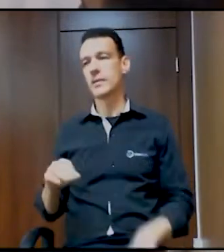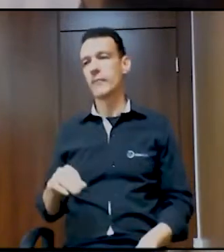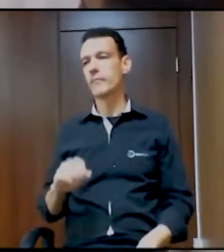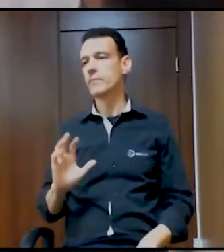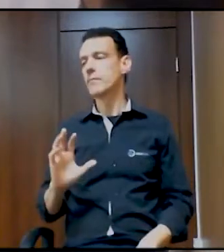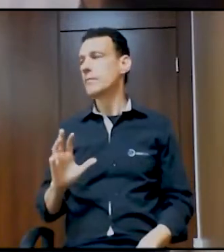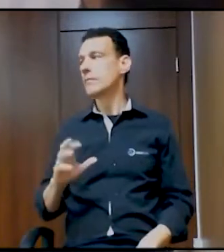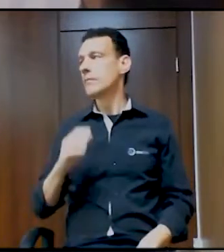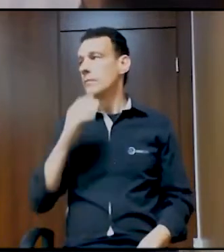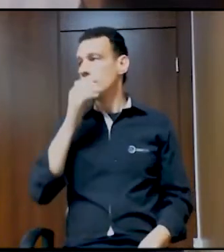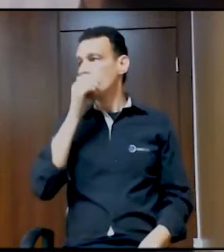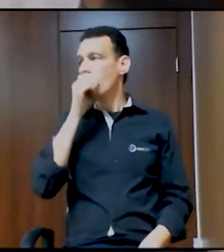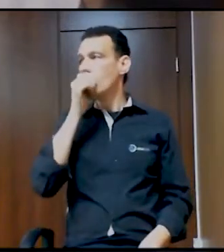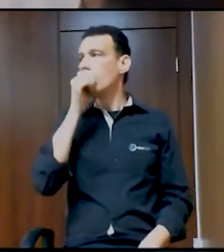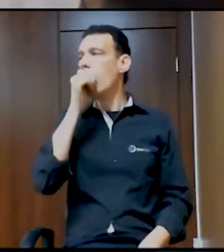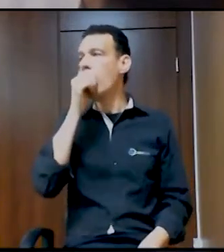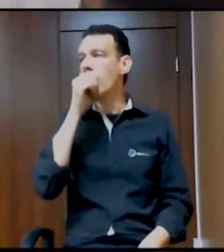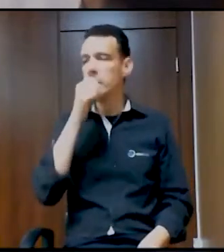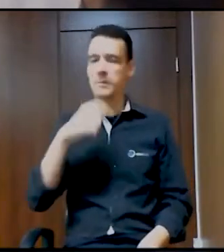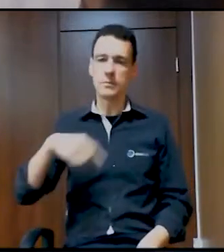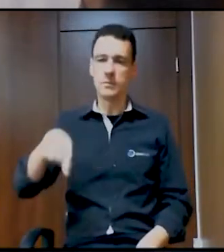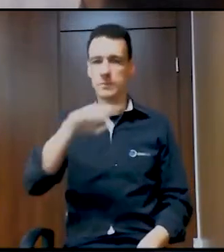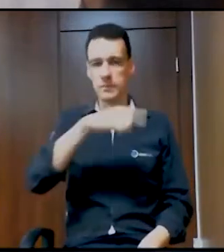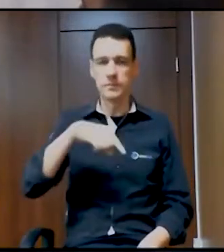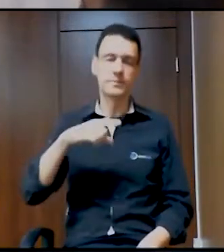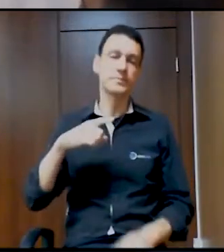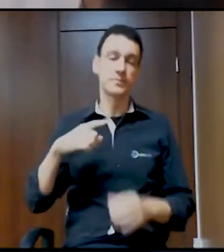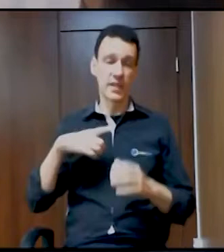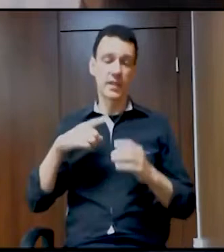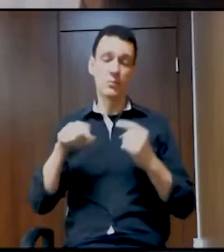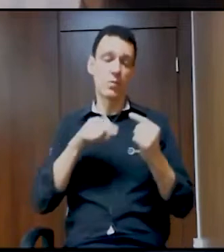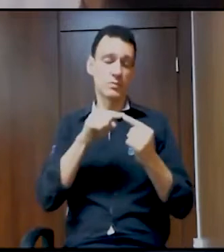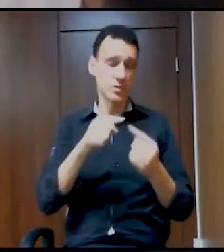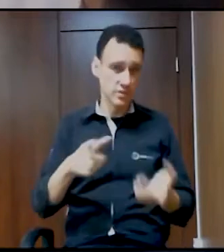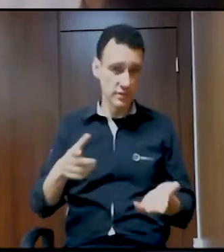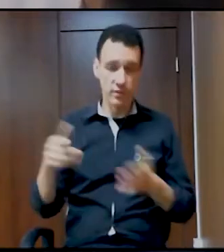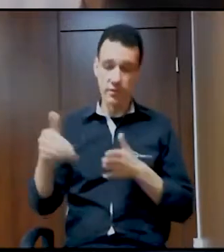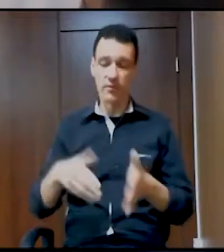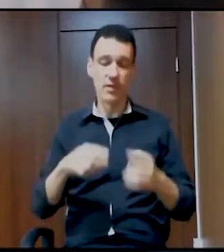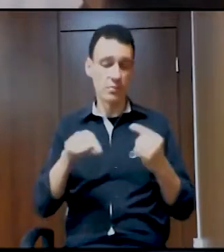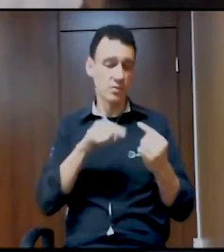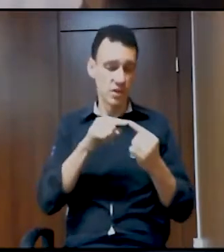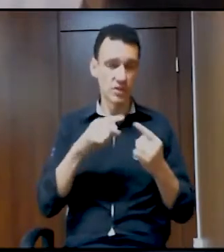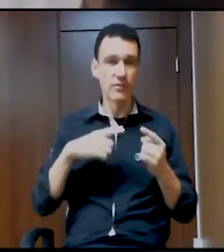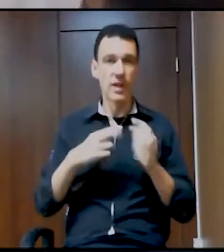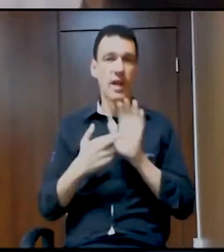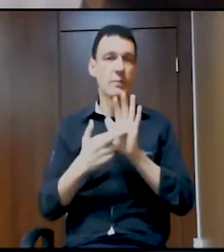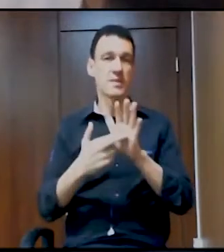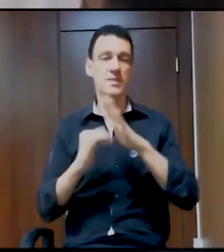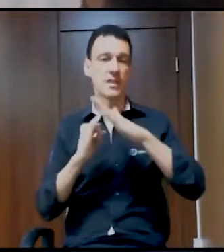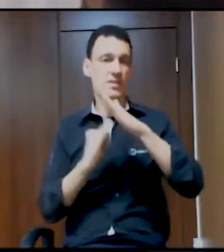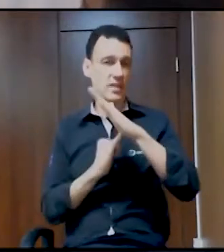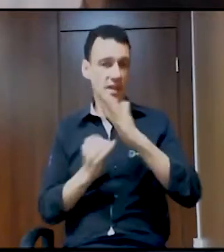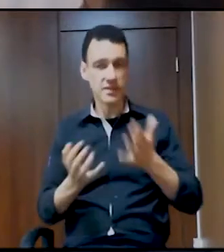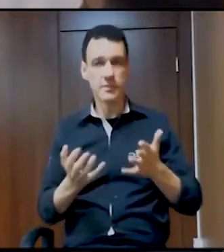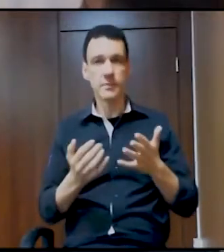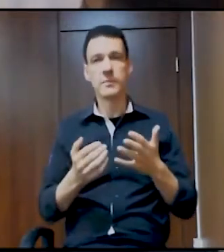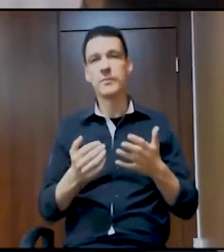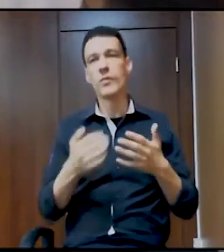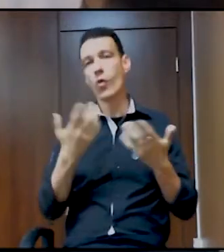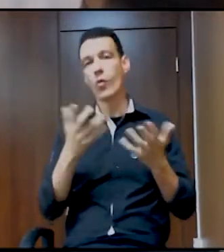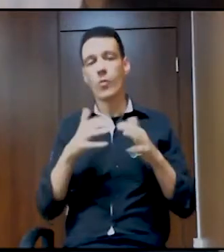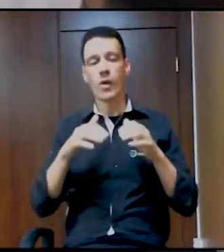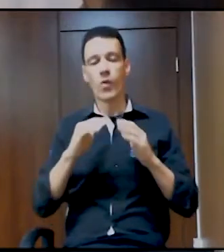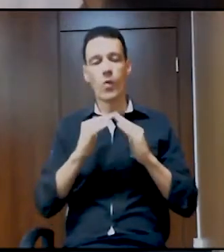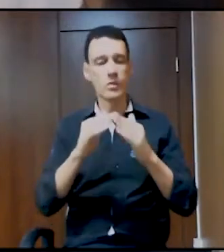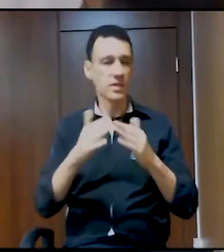temos um intuito, um propósito, viemos aqui brigar por alguém, ou representando uma entidade, ou uma